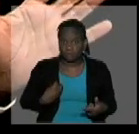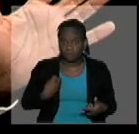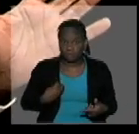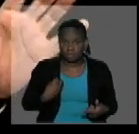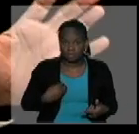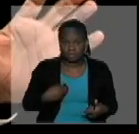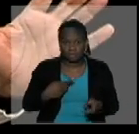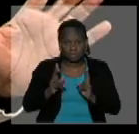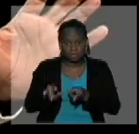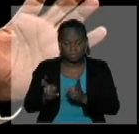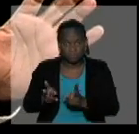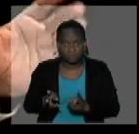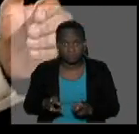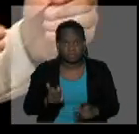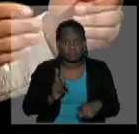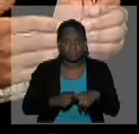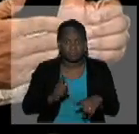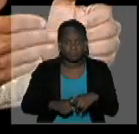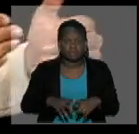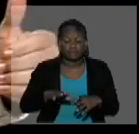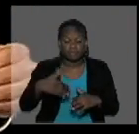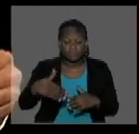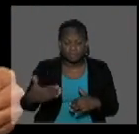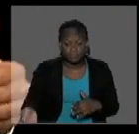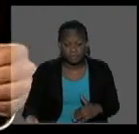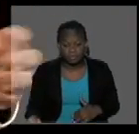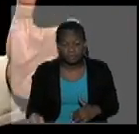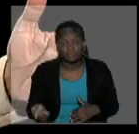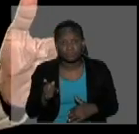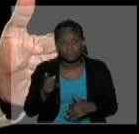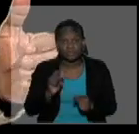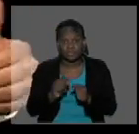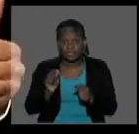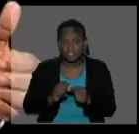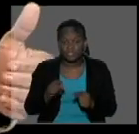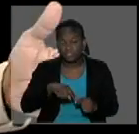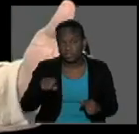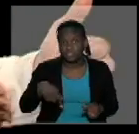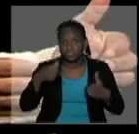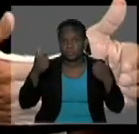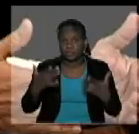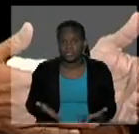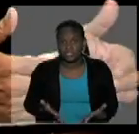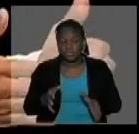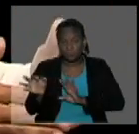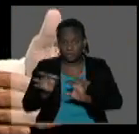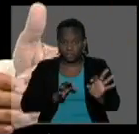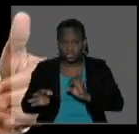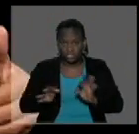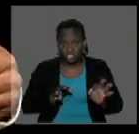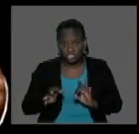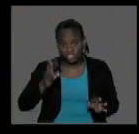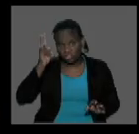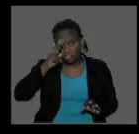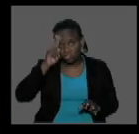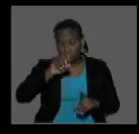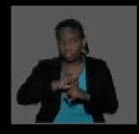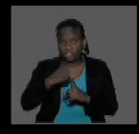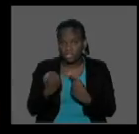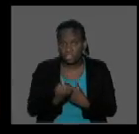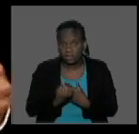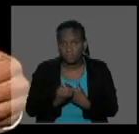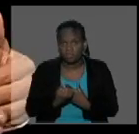vida se estabelece. Porque a partir daí você constrói o que a gente chama do projeto